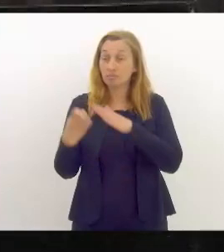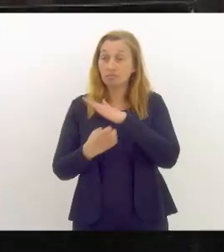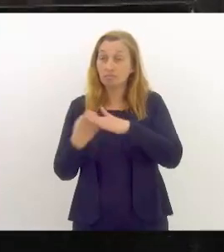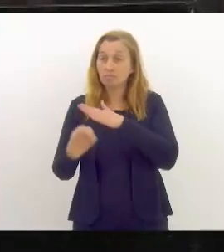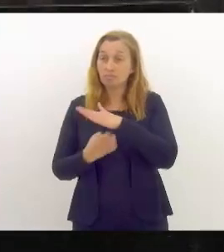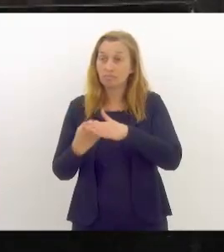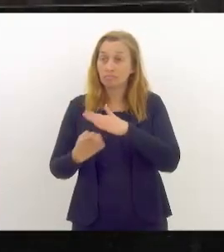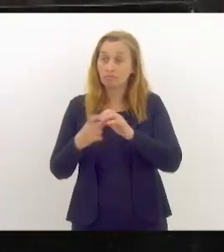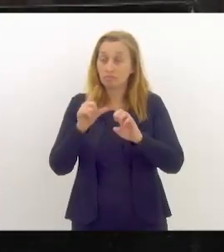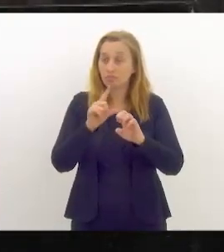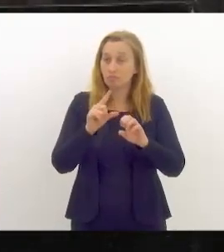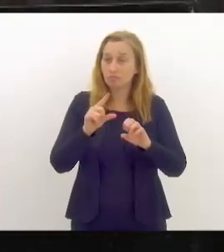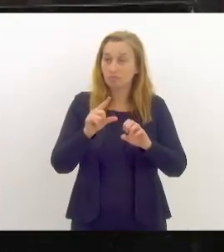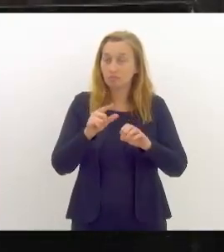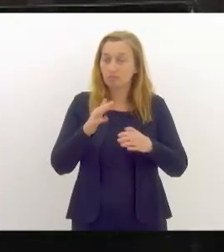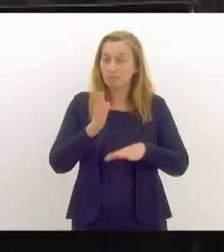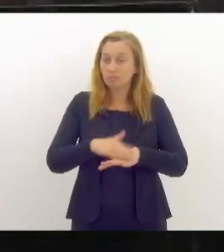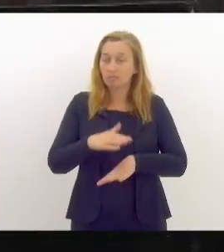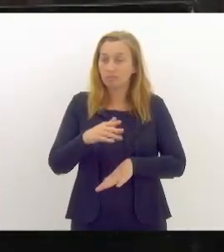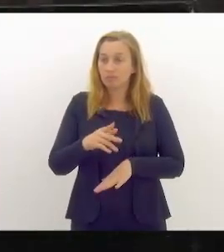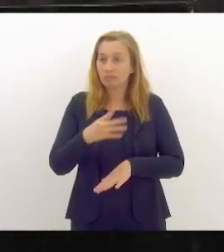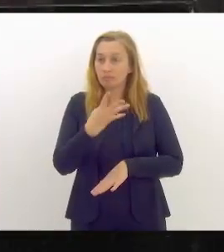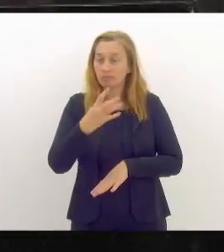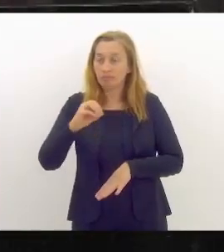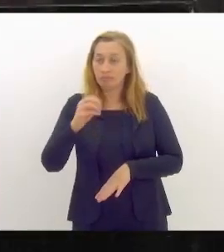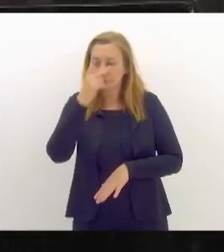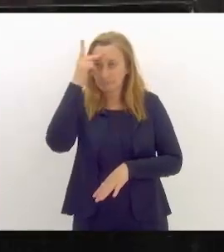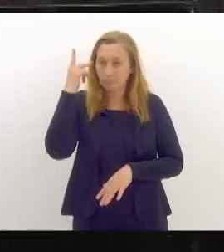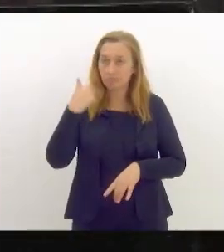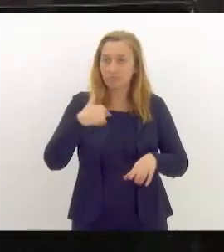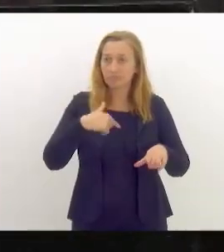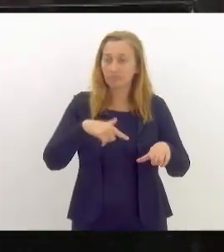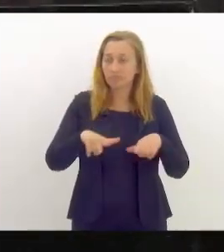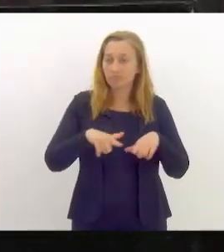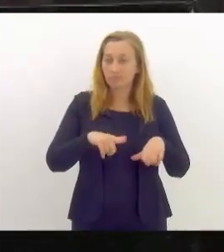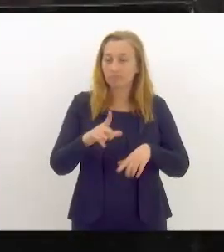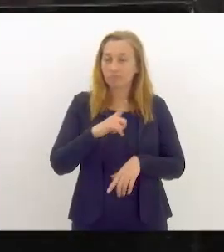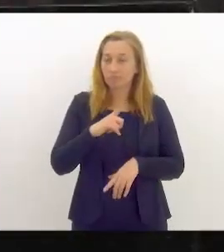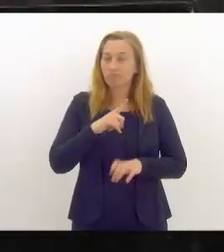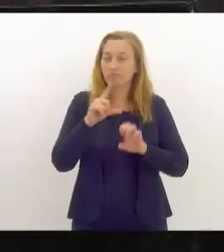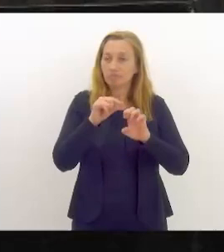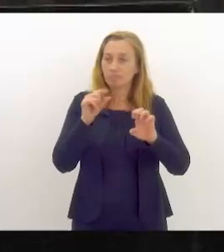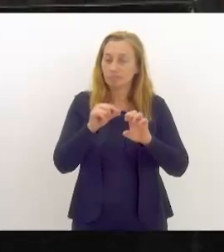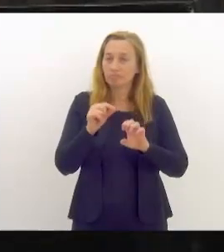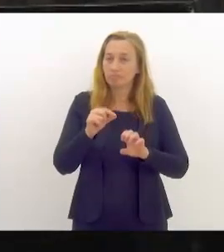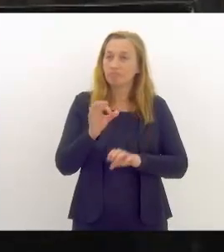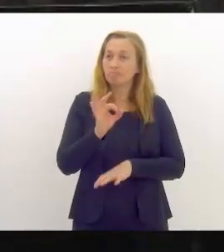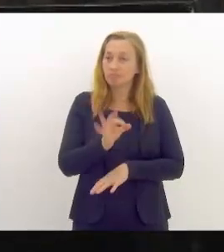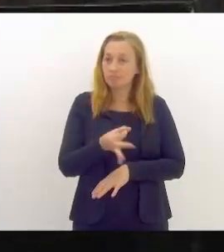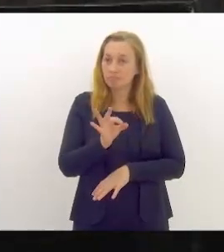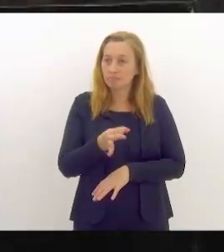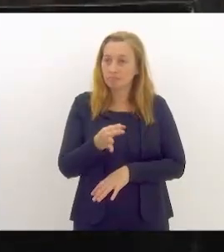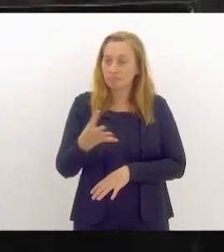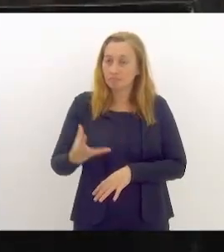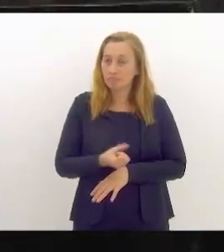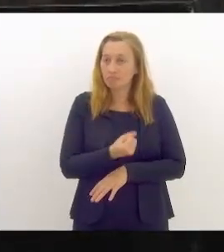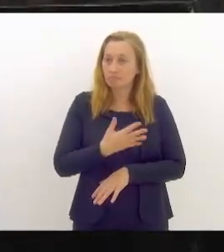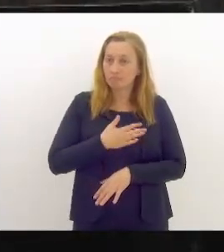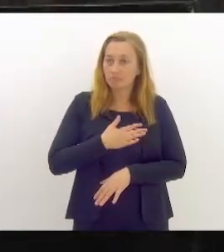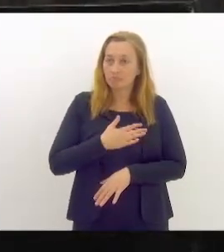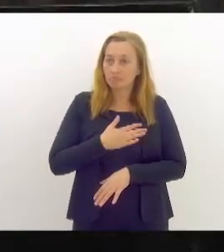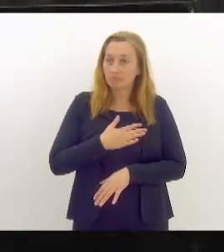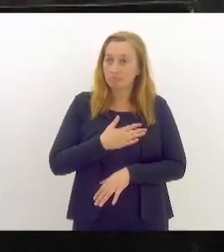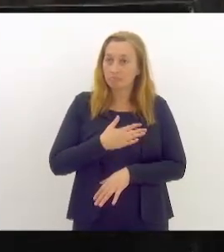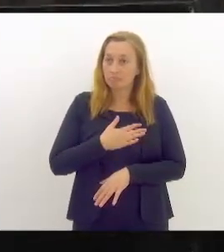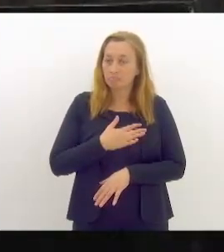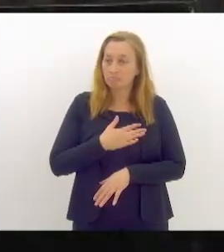a gente emprega mais de 40 mil pessoas o empreendedorismo Sem dúvida nenhuma me salvou